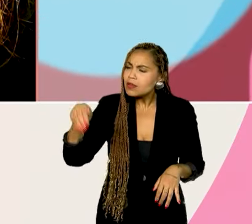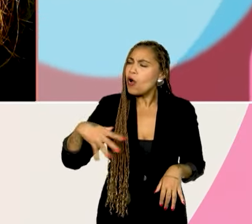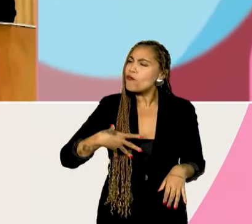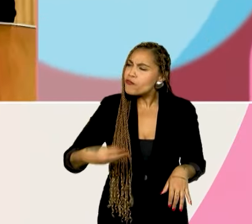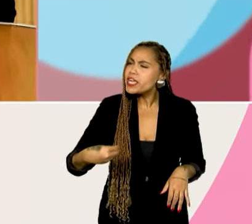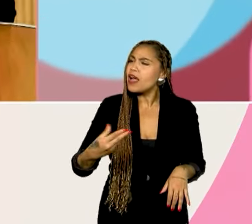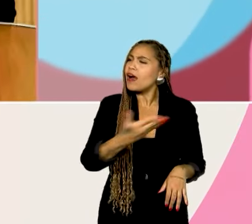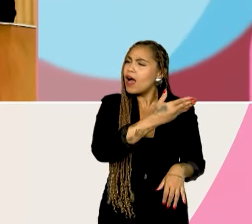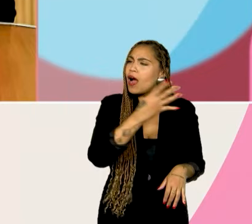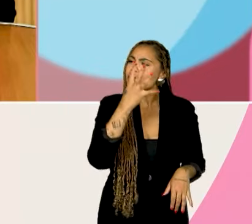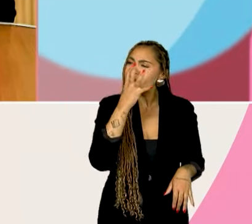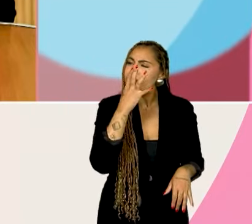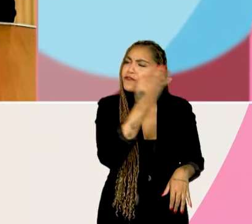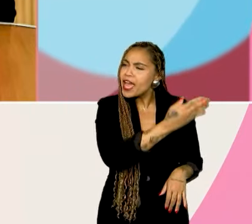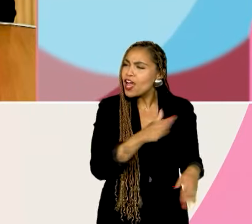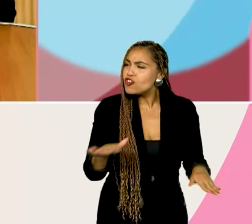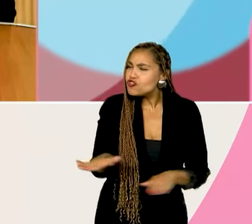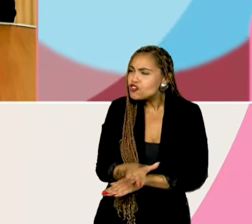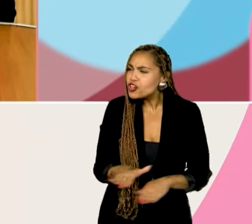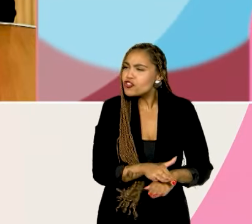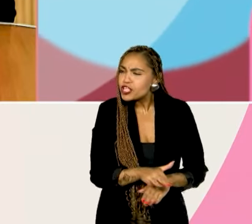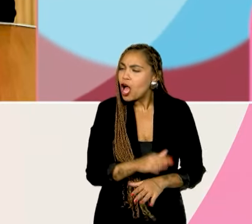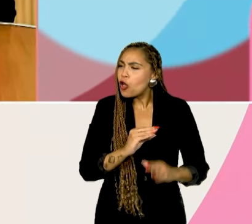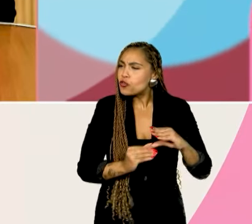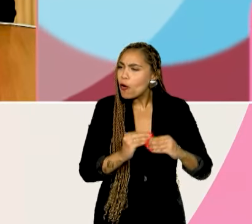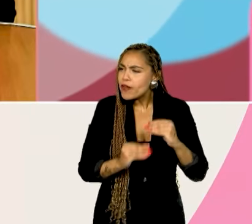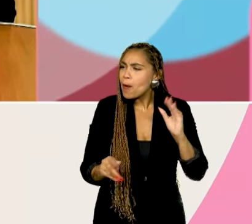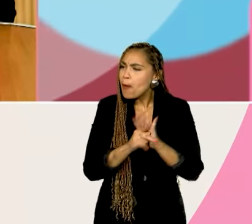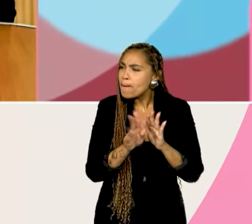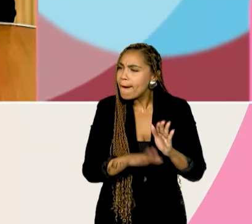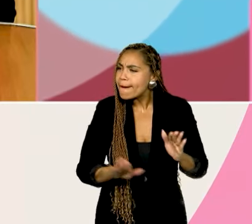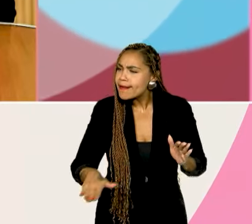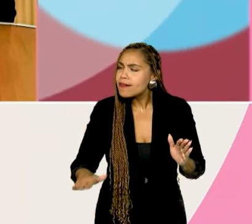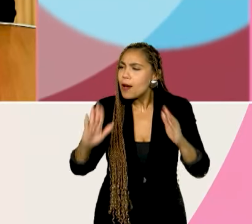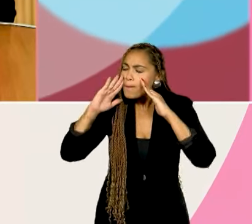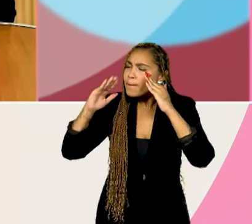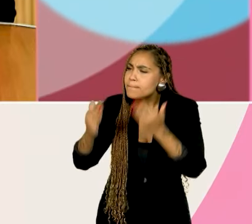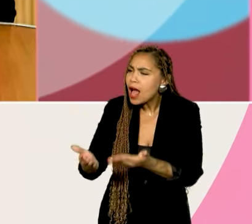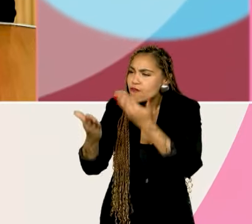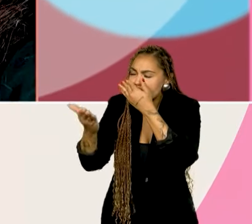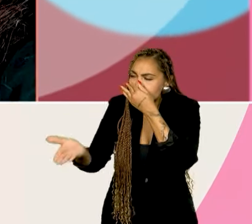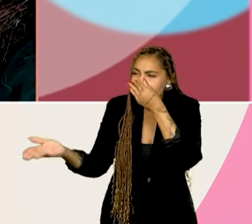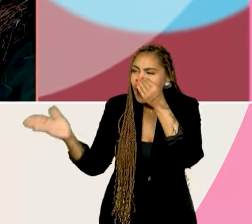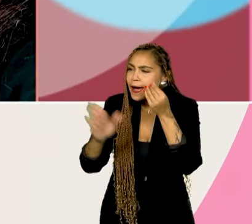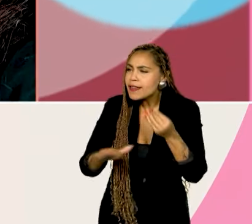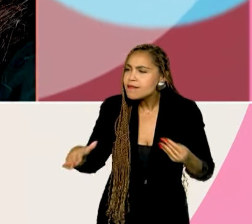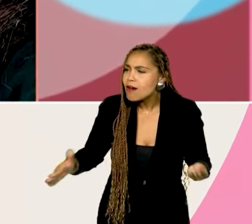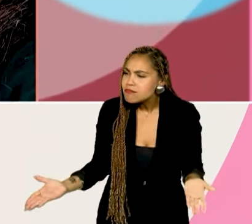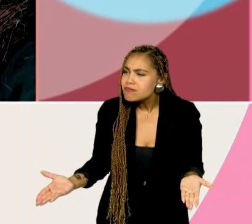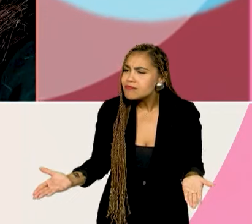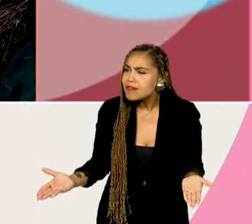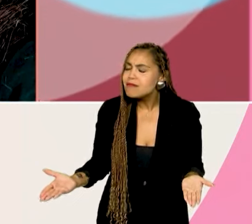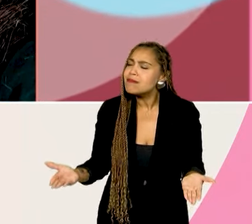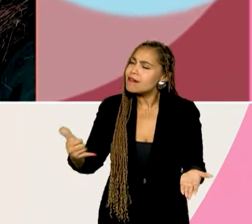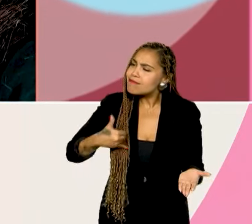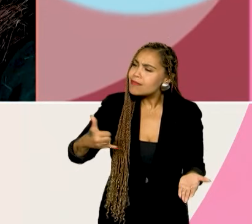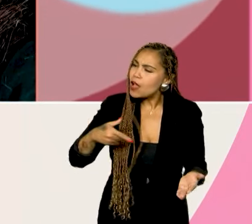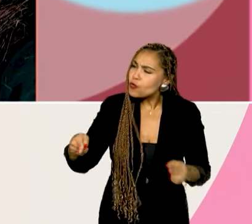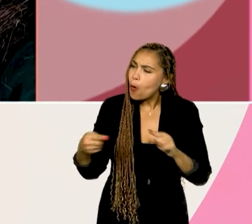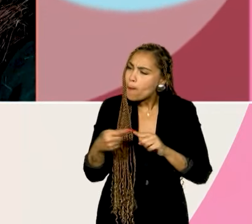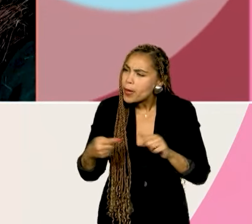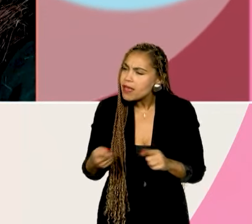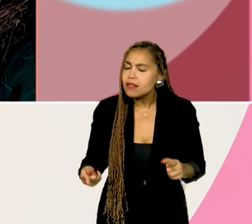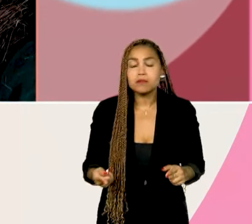Filha, é uma novela infantil, é para você, é para criança. É cidade não, que ela então tá...